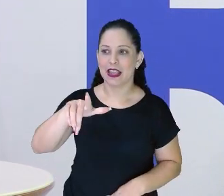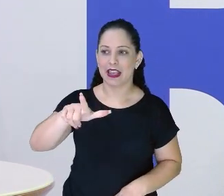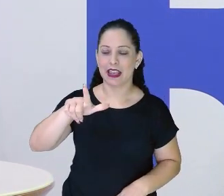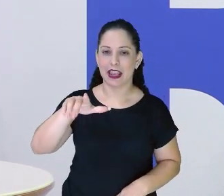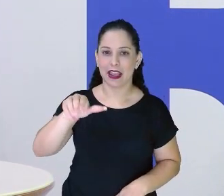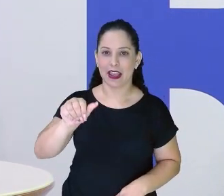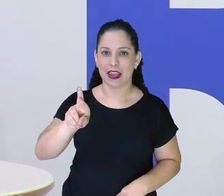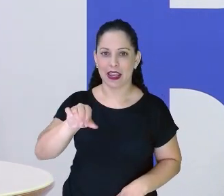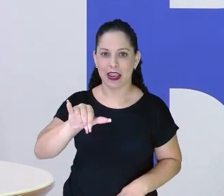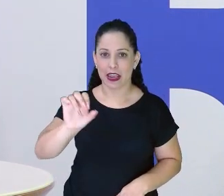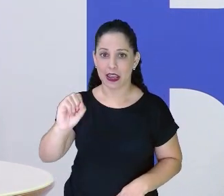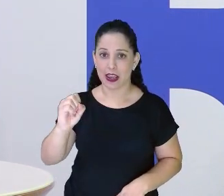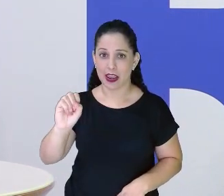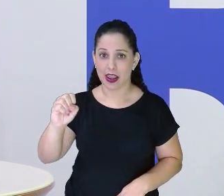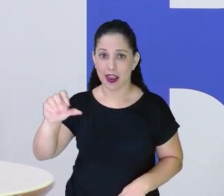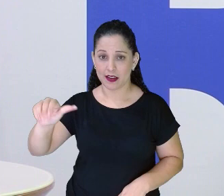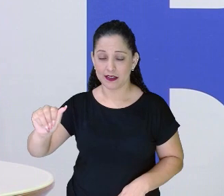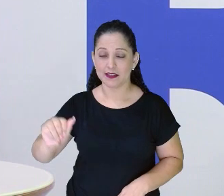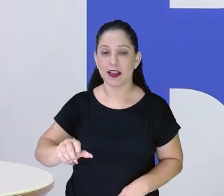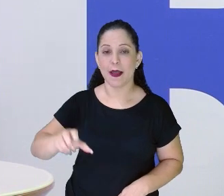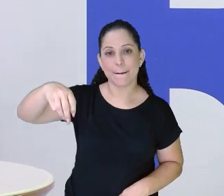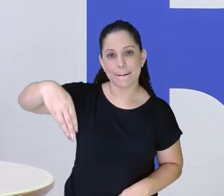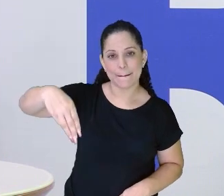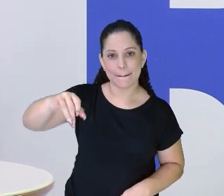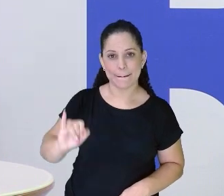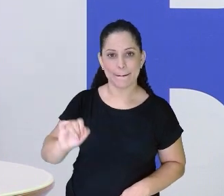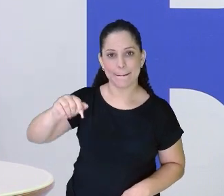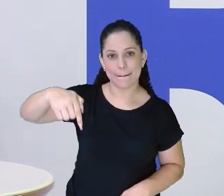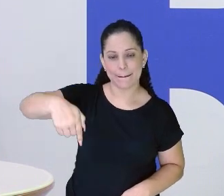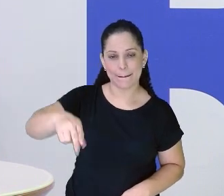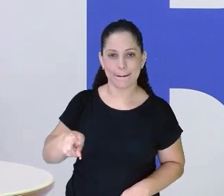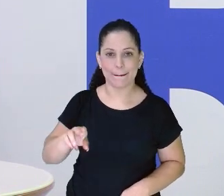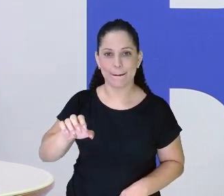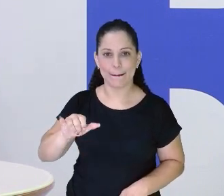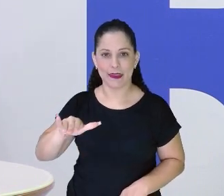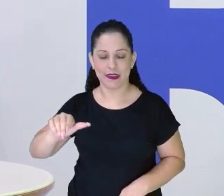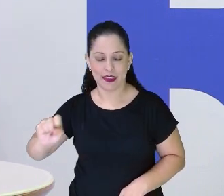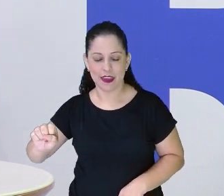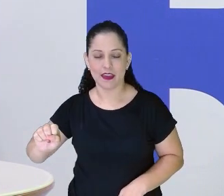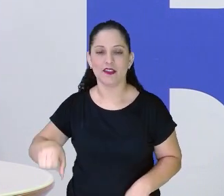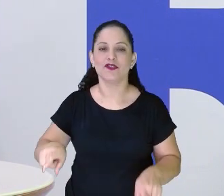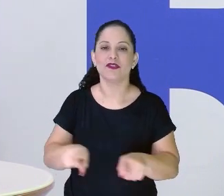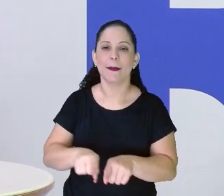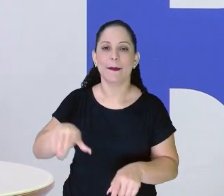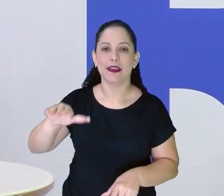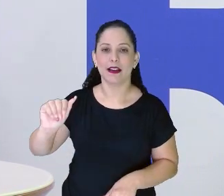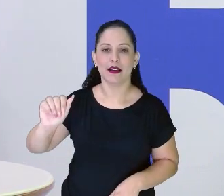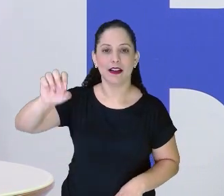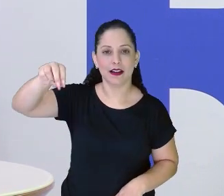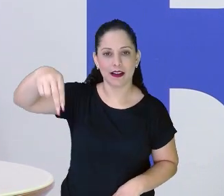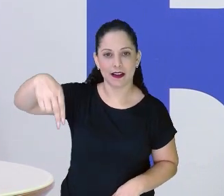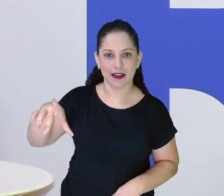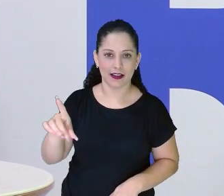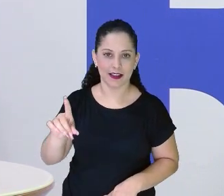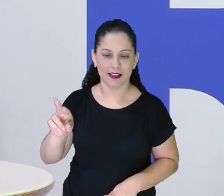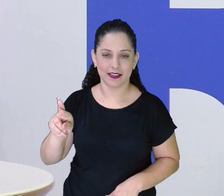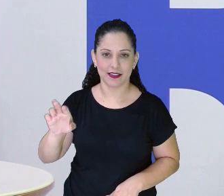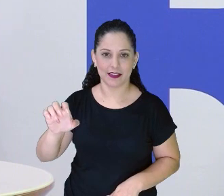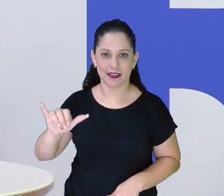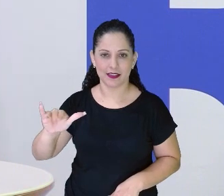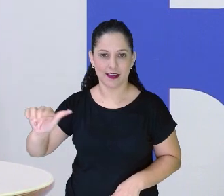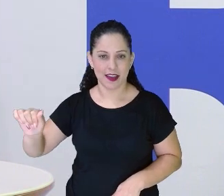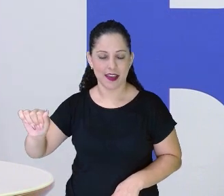gente, o Miqueias, a Andréia, que é nova aqui, né? Disse, muito prazer, meu nome é Andréia Camille,